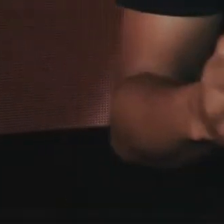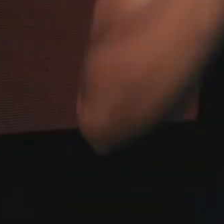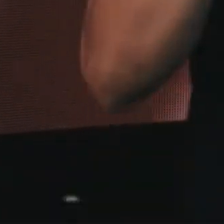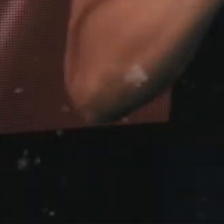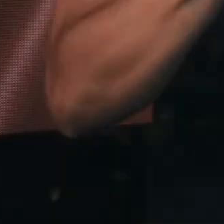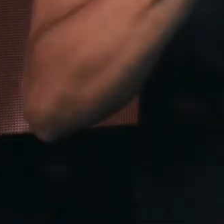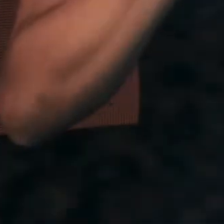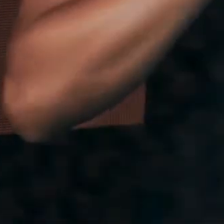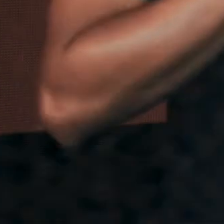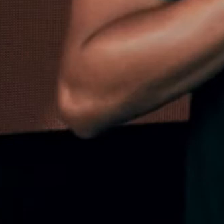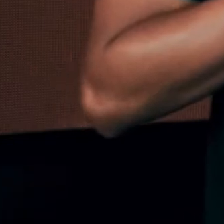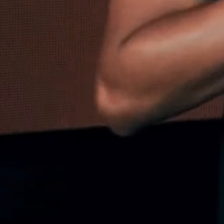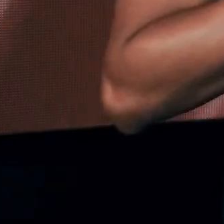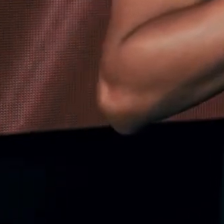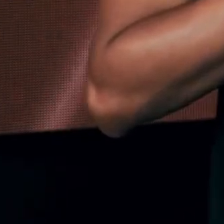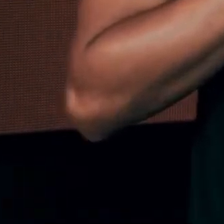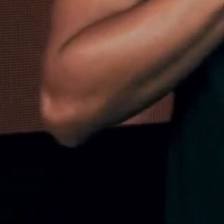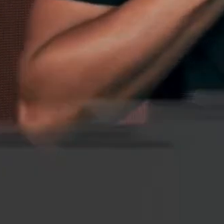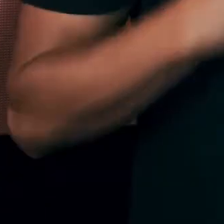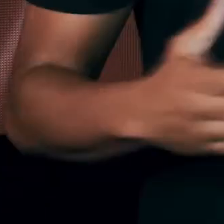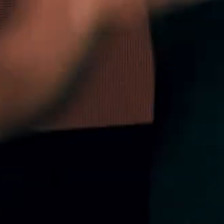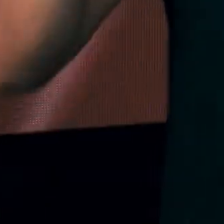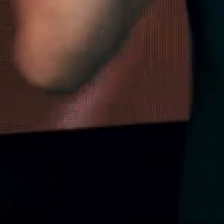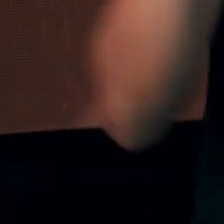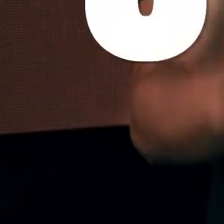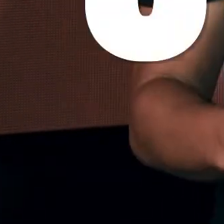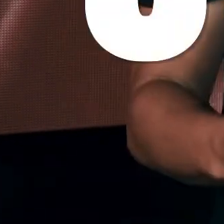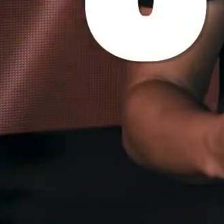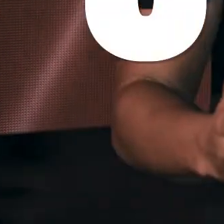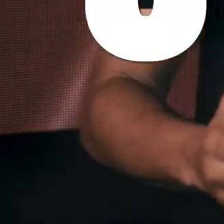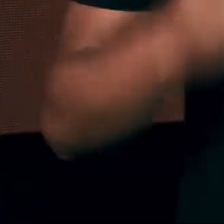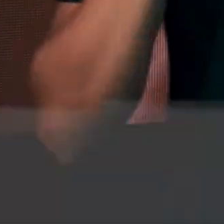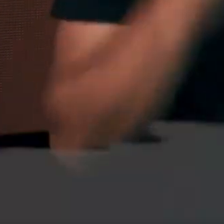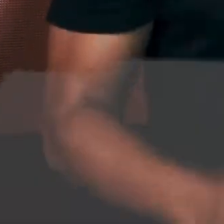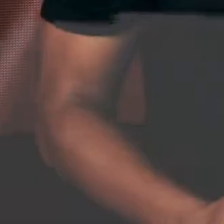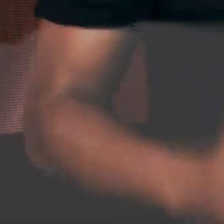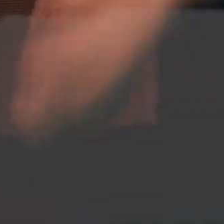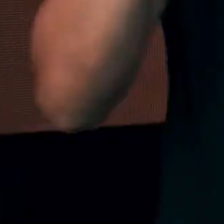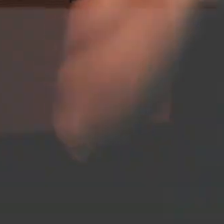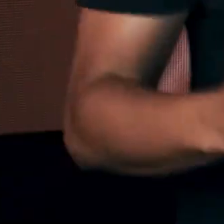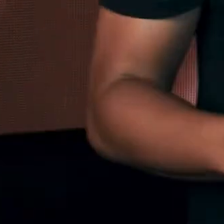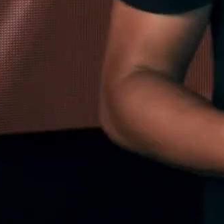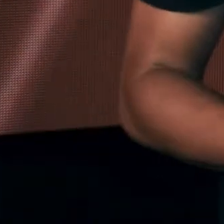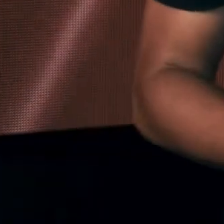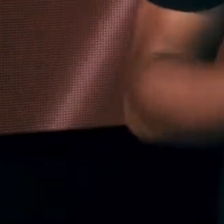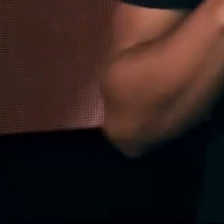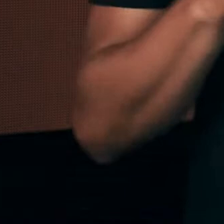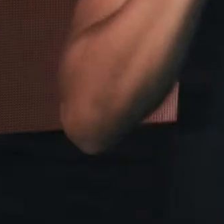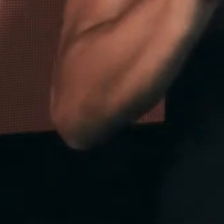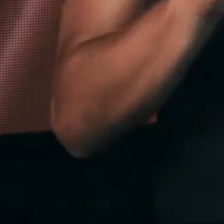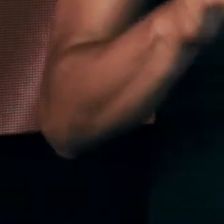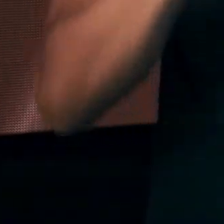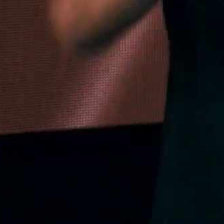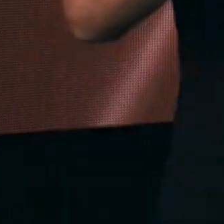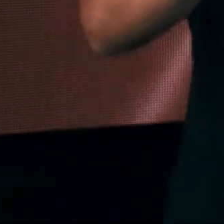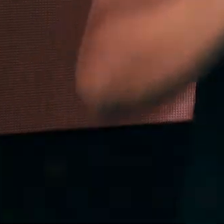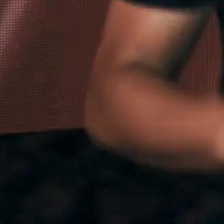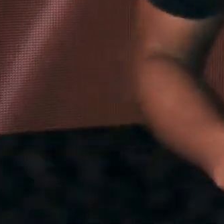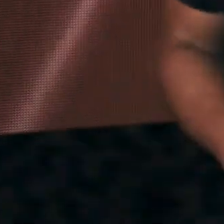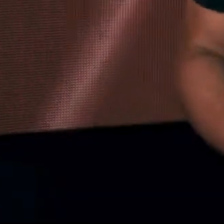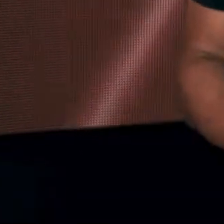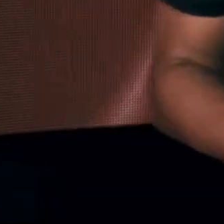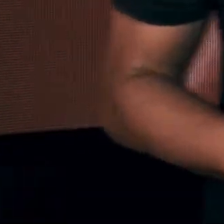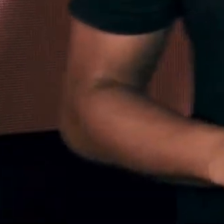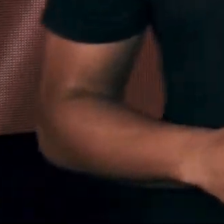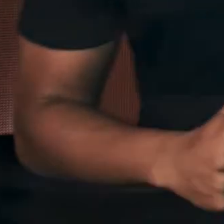Paz de Cristo, gente, tudo bem? Eu sou o Júnior. E eu sou a Júlia. E nós somos do Connect, Juventude da ADVEC. Nós temos alguns convites para fazer para